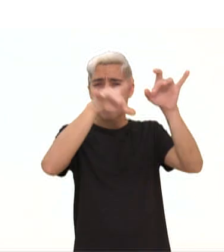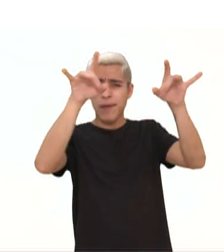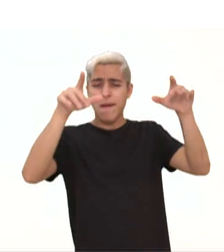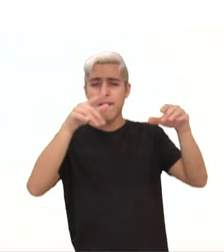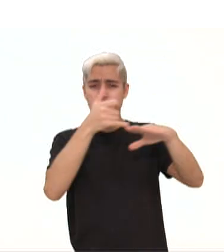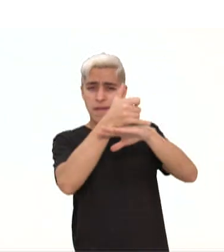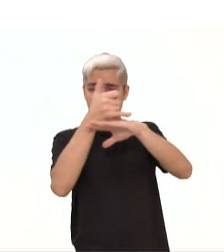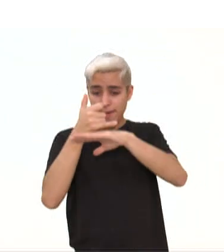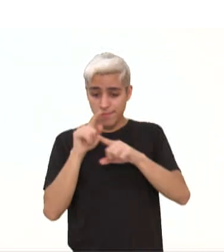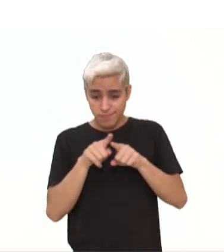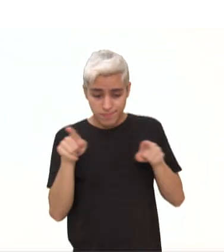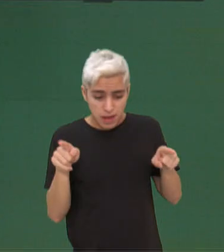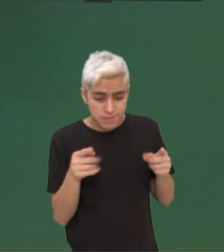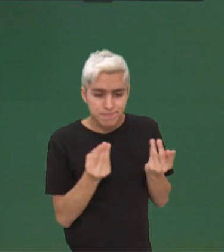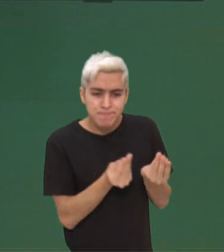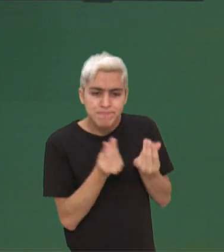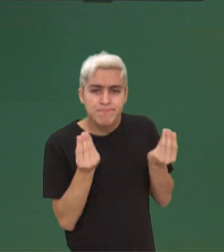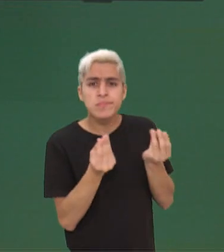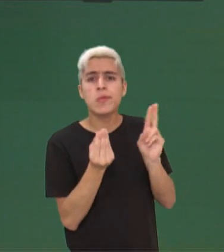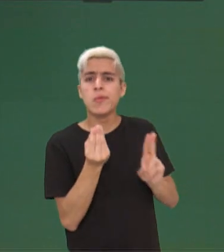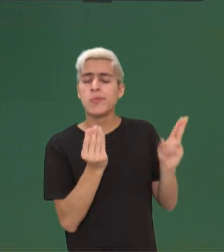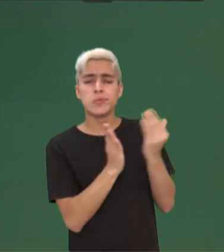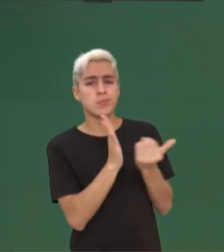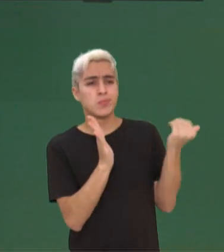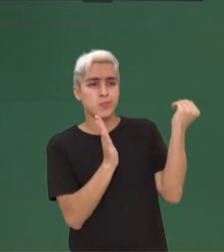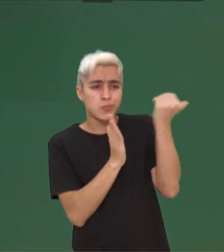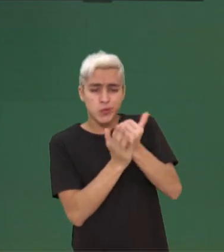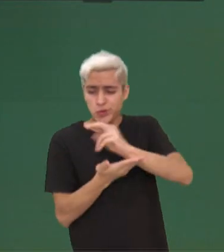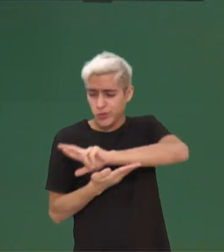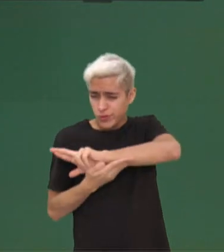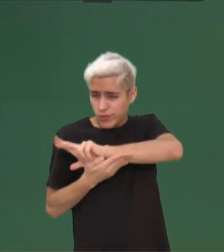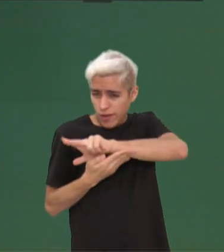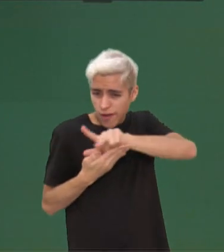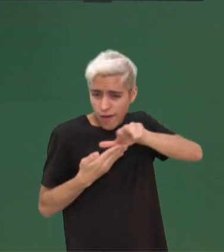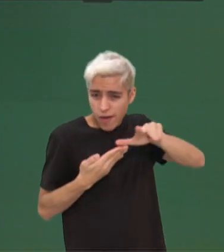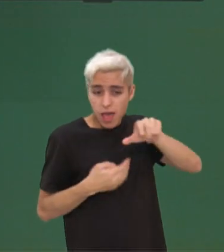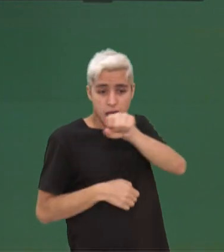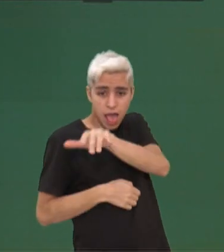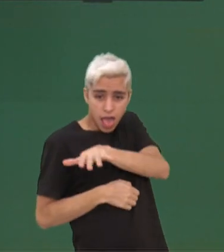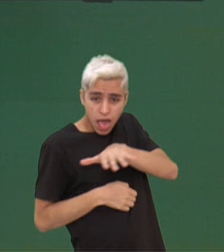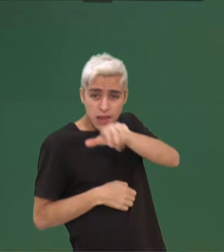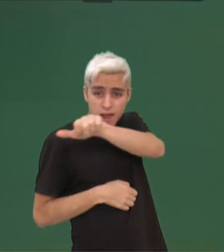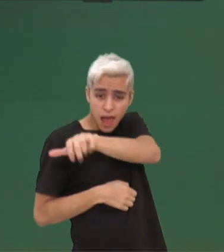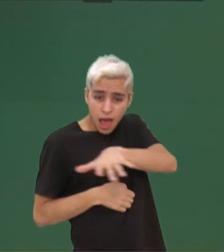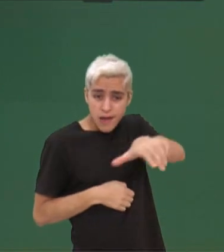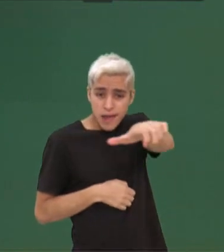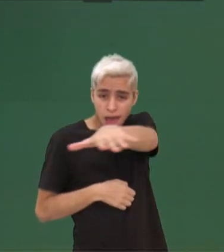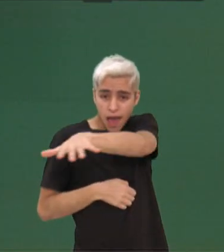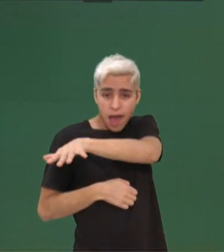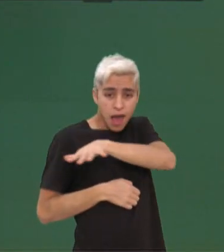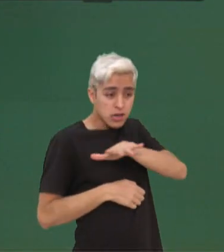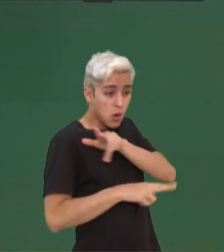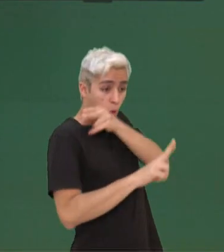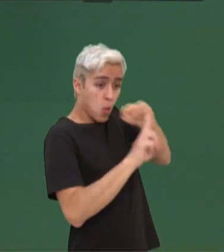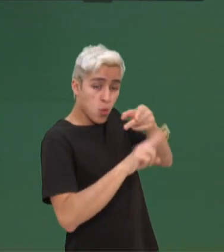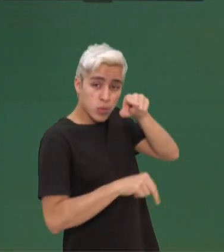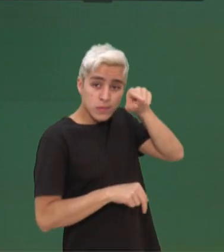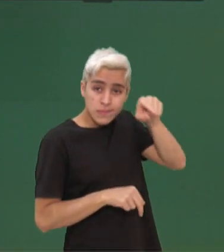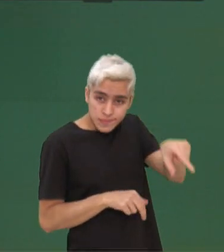uma matéria-prima extremamente utilizada para diversas áreas de atividades industriais e